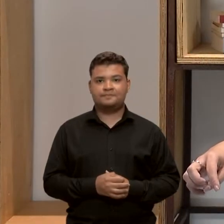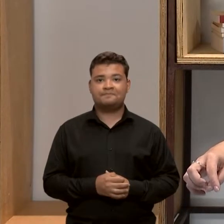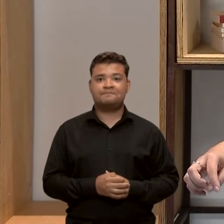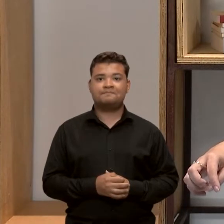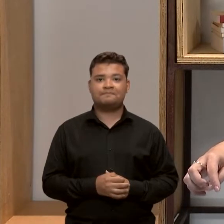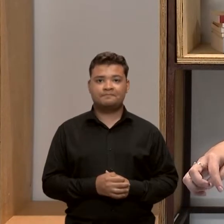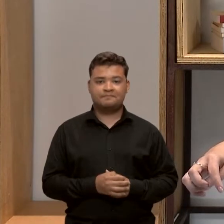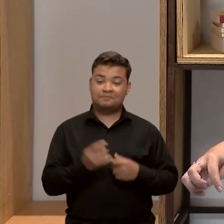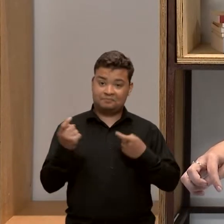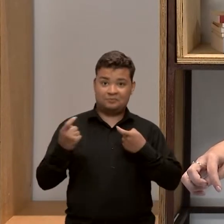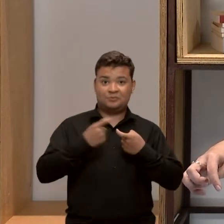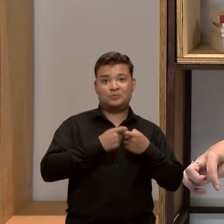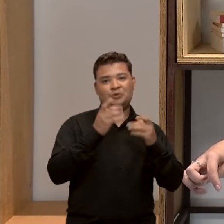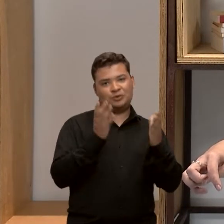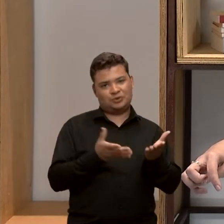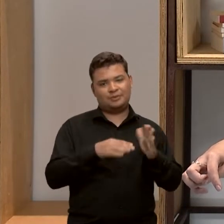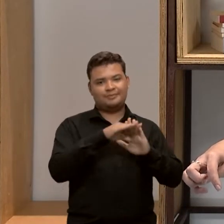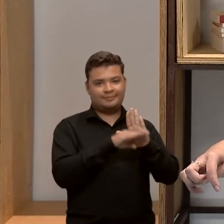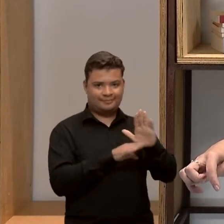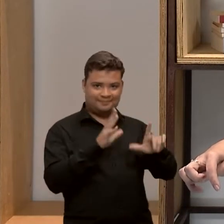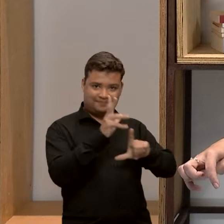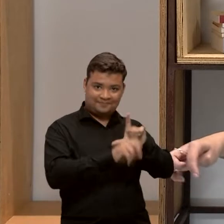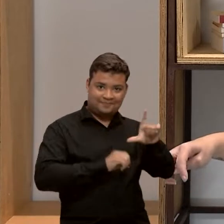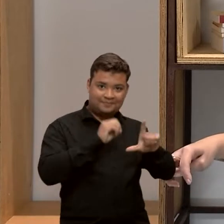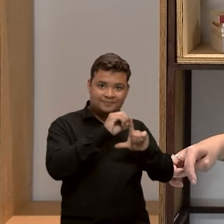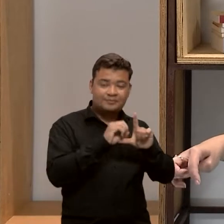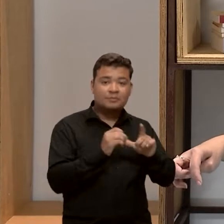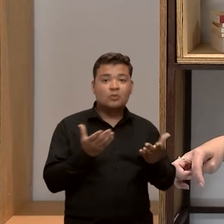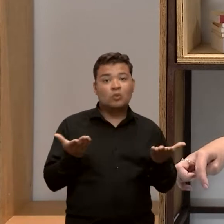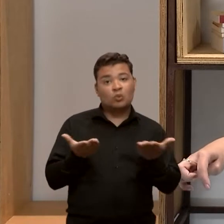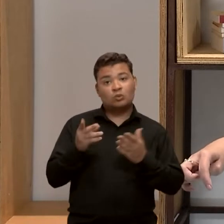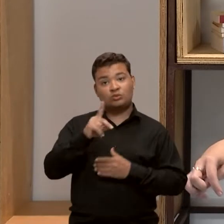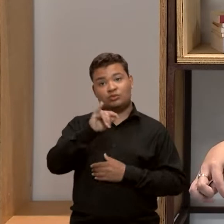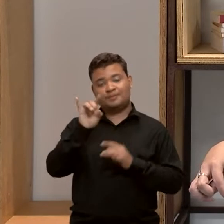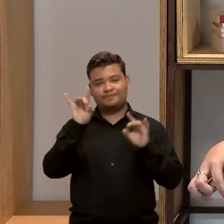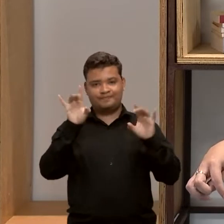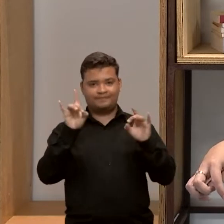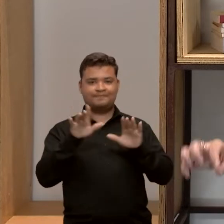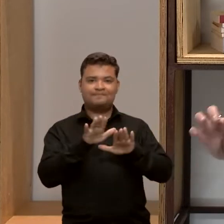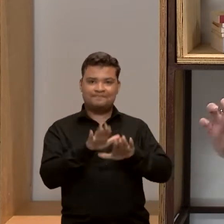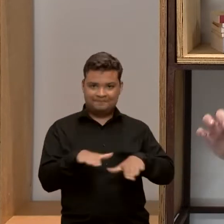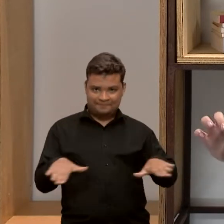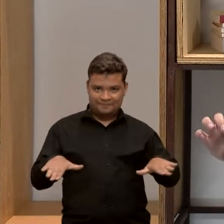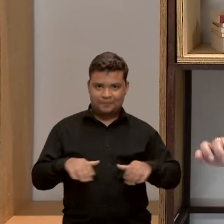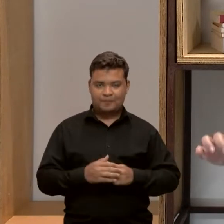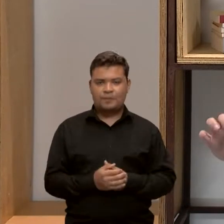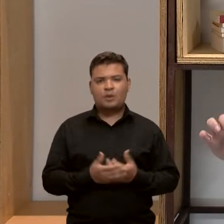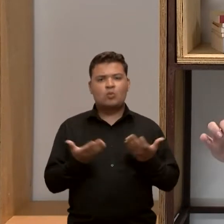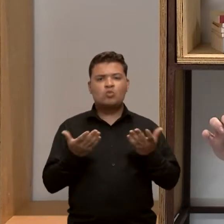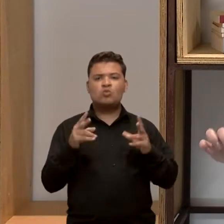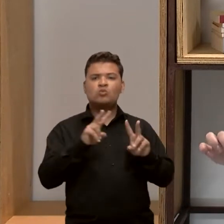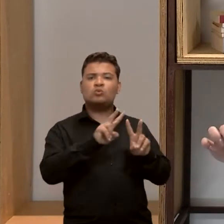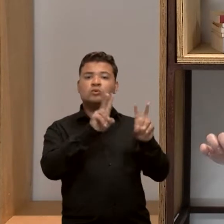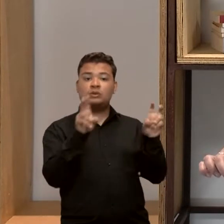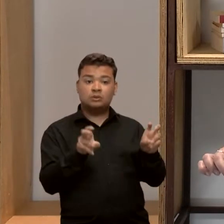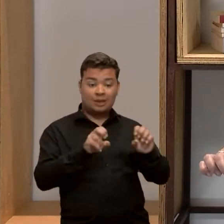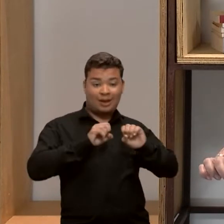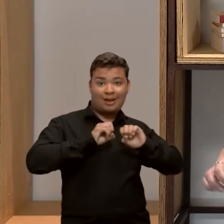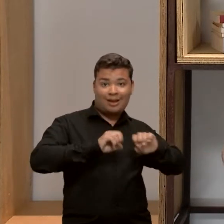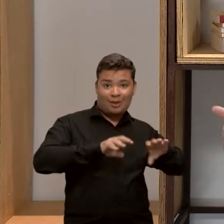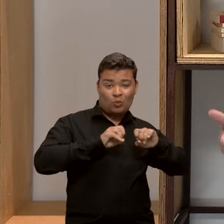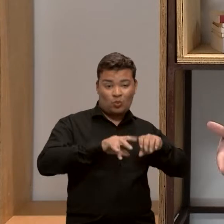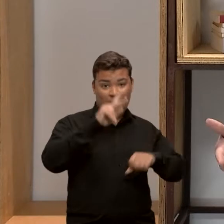Estamos de volta com o Mundo UFG de hoje, nesse Dia das Crianças. E nós estamos falando sobre educação